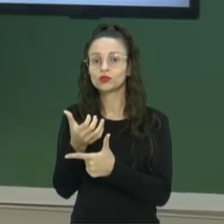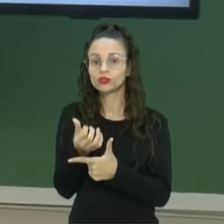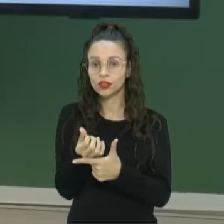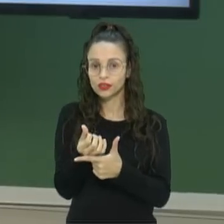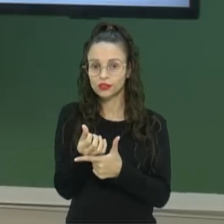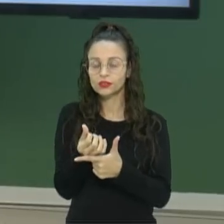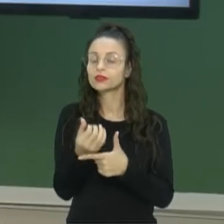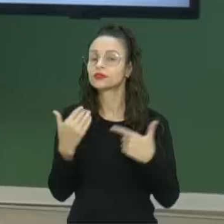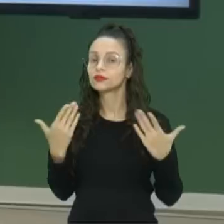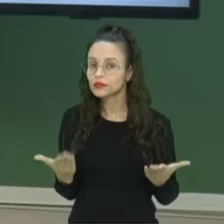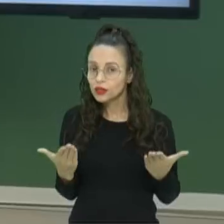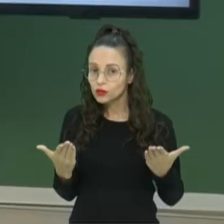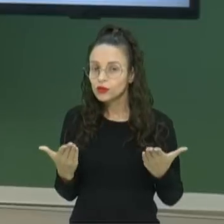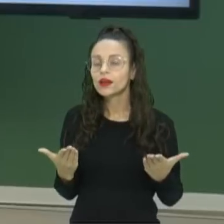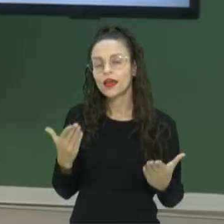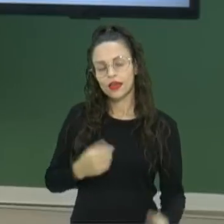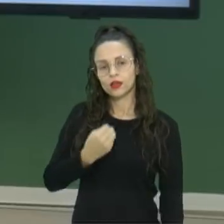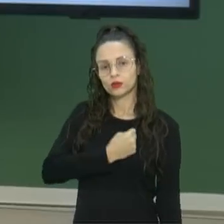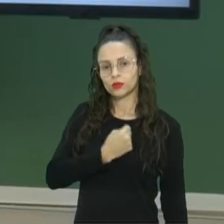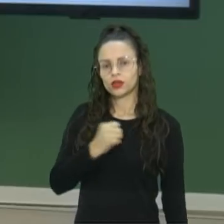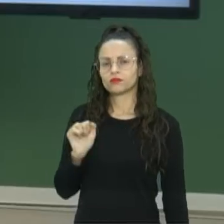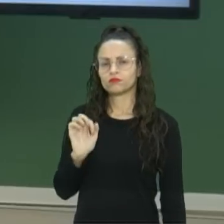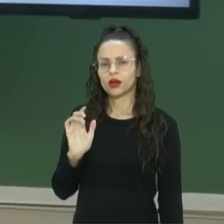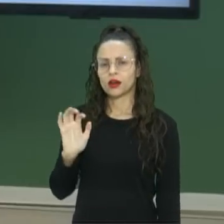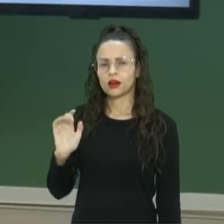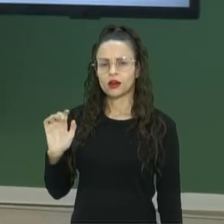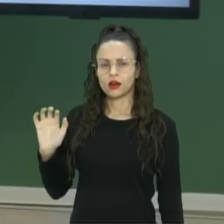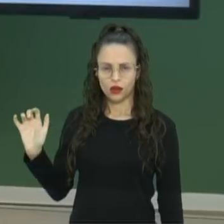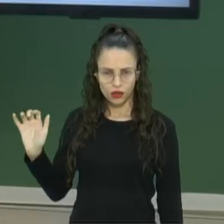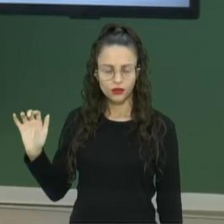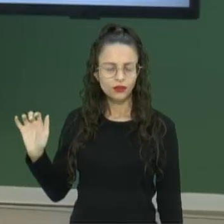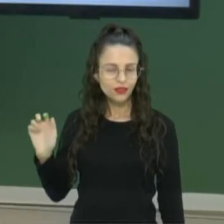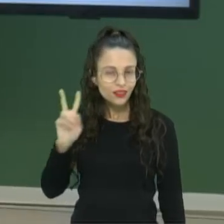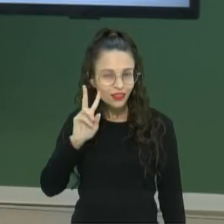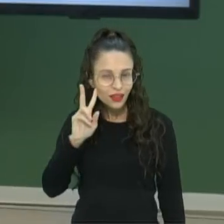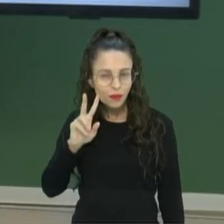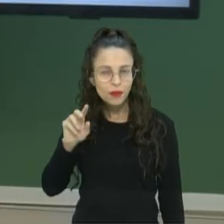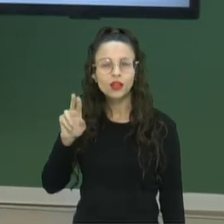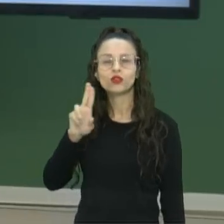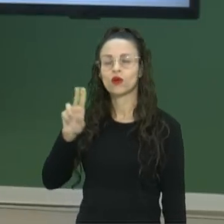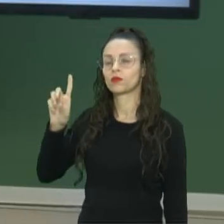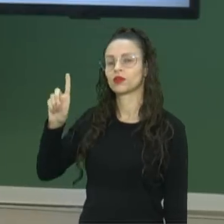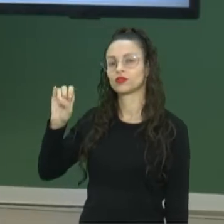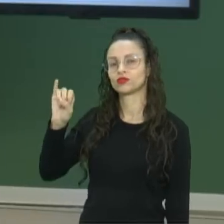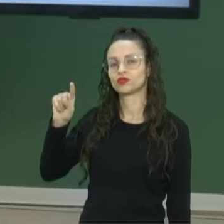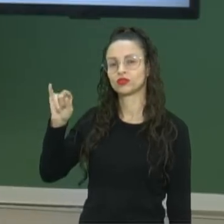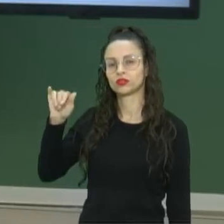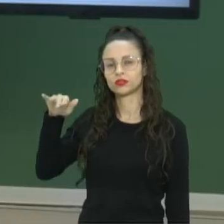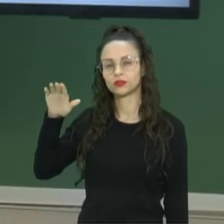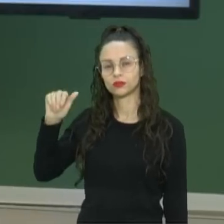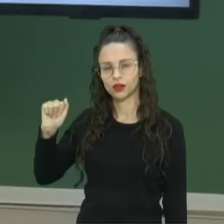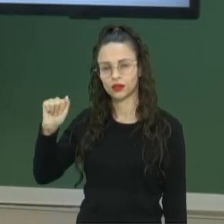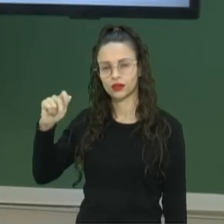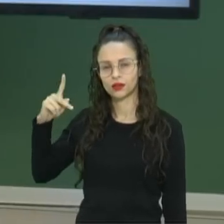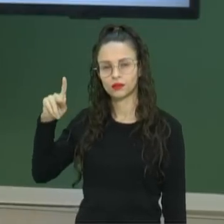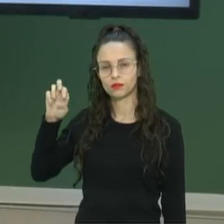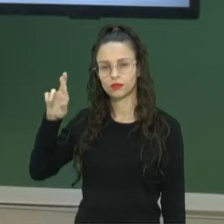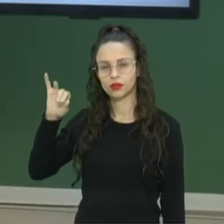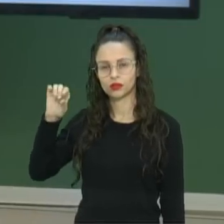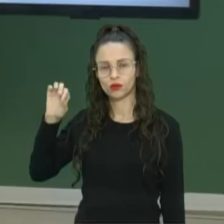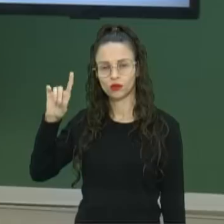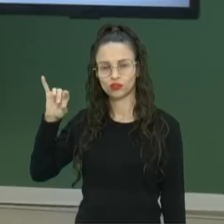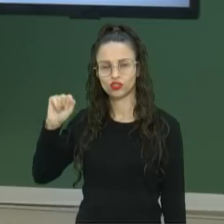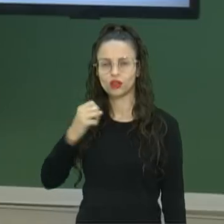6 dá uma dízima periódica. Lembra o que é dízima? É quando a conta não tem fim. O mesmo número fica